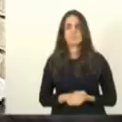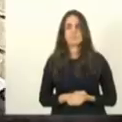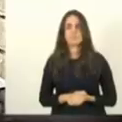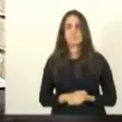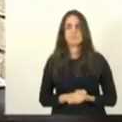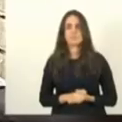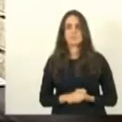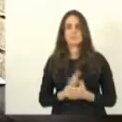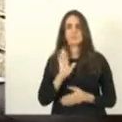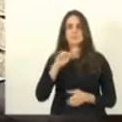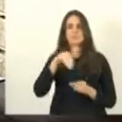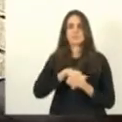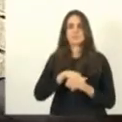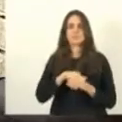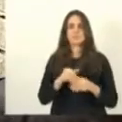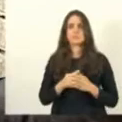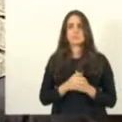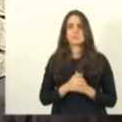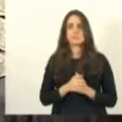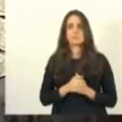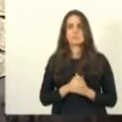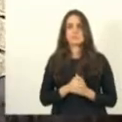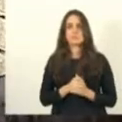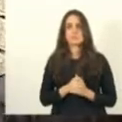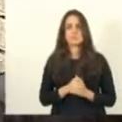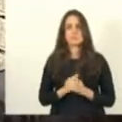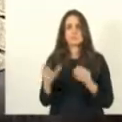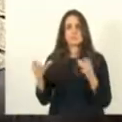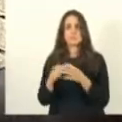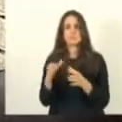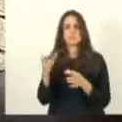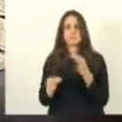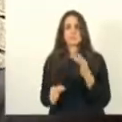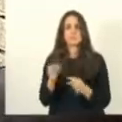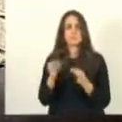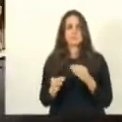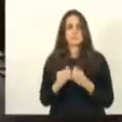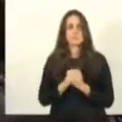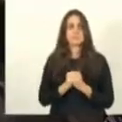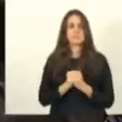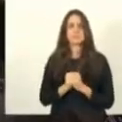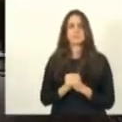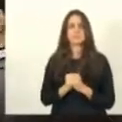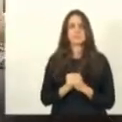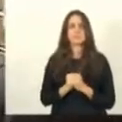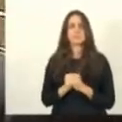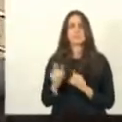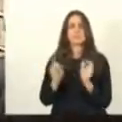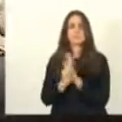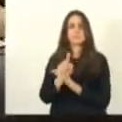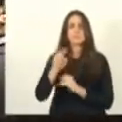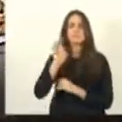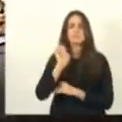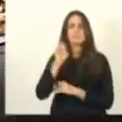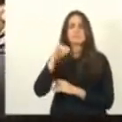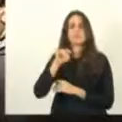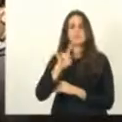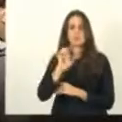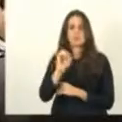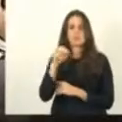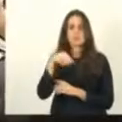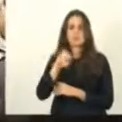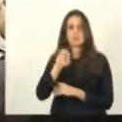Vamos então à votação. Vou fazer primeiro na Comissão de Justiça, como voto o deputado doutor Emílio Mameri.